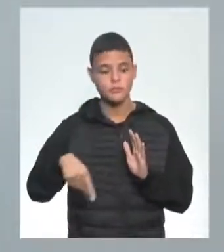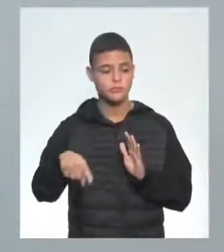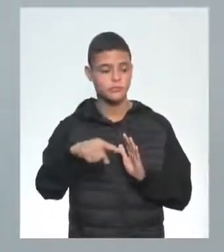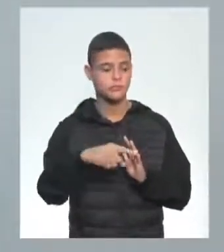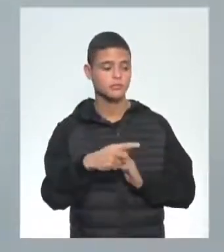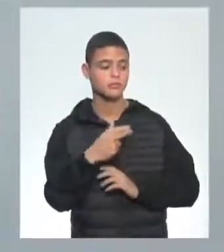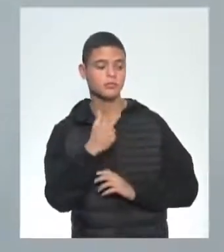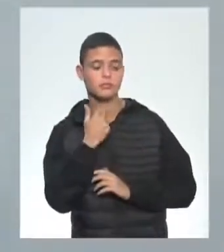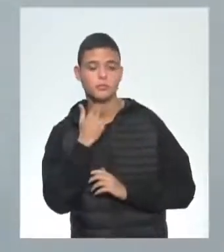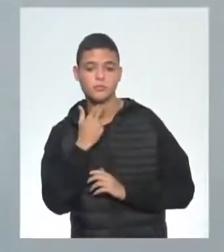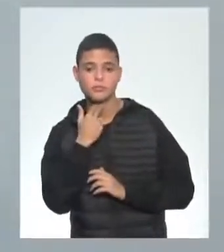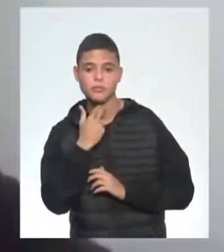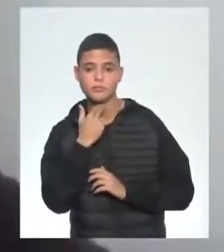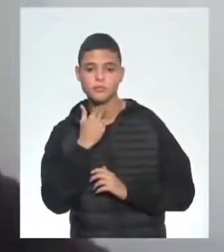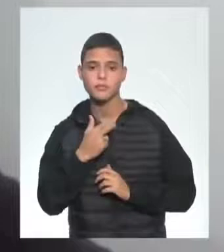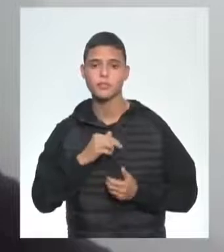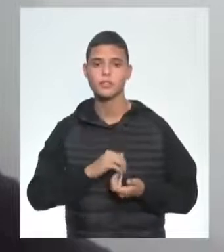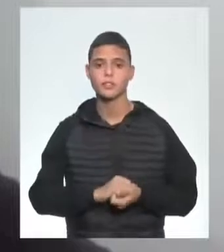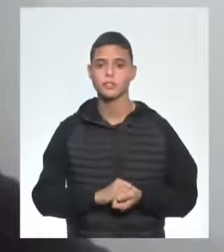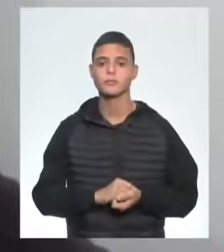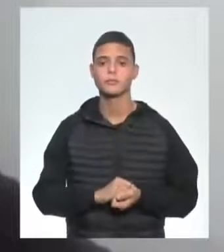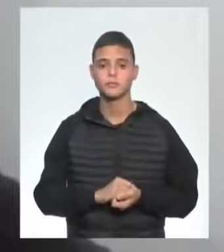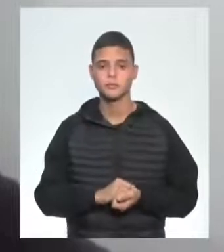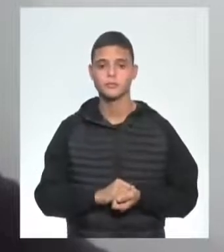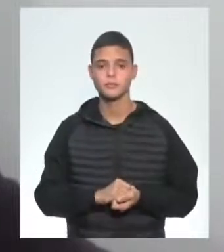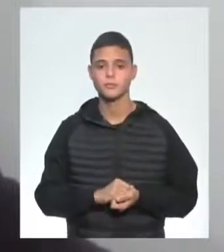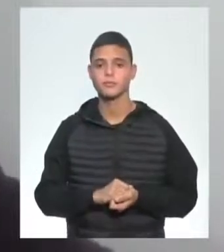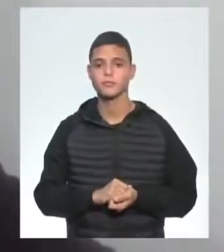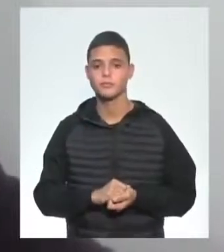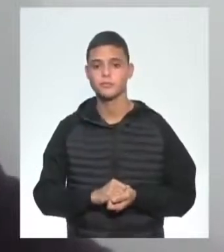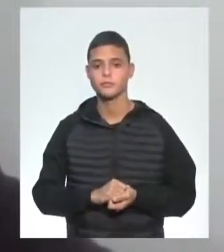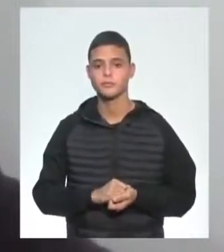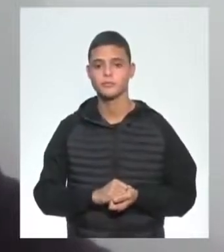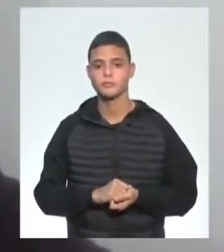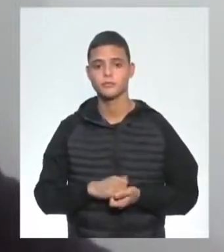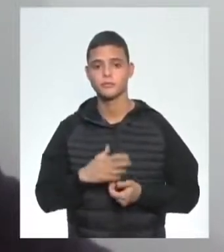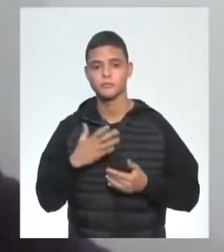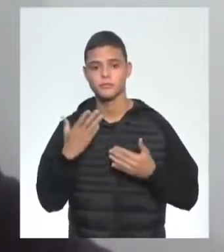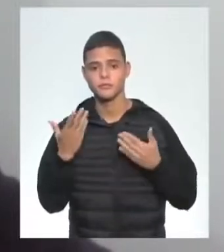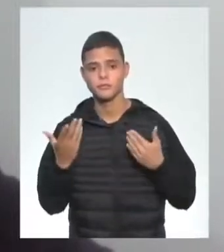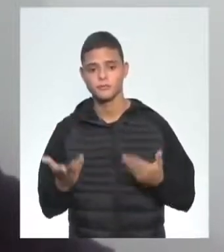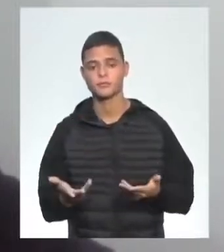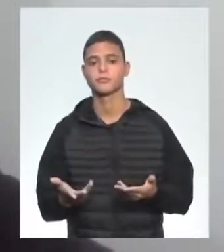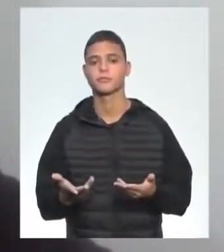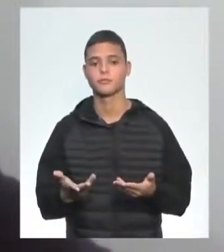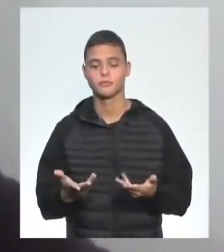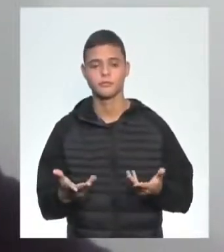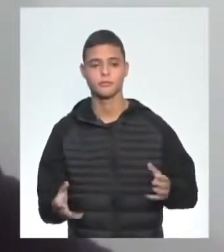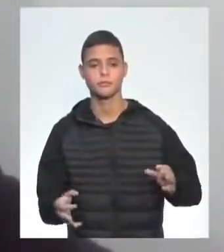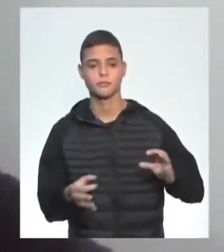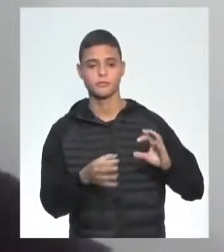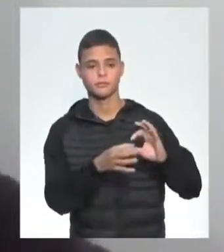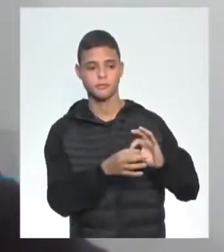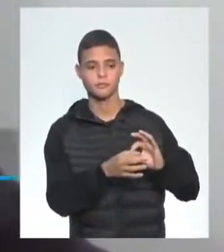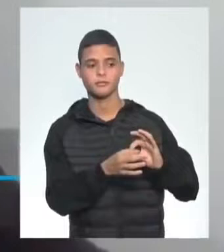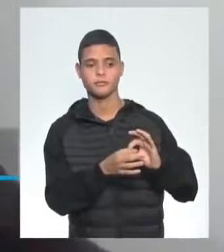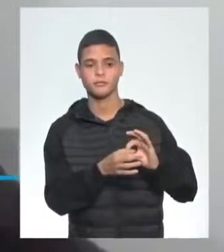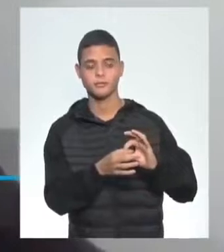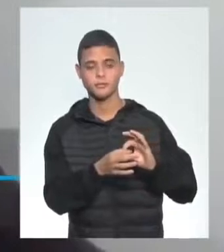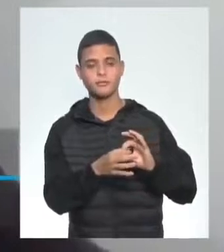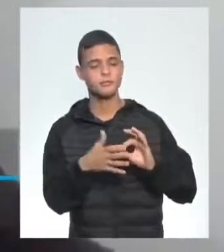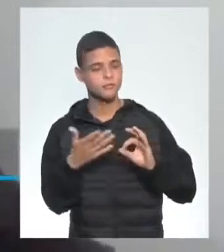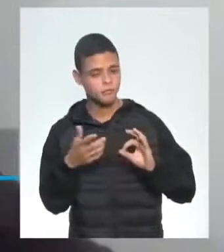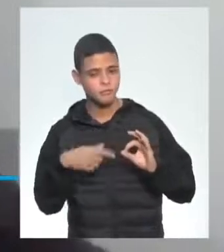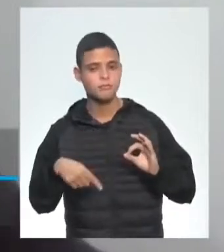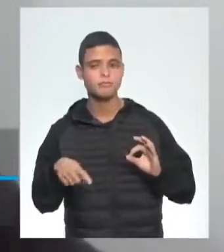estar desconectado do local que nós vivemos. Quando a gente está desconectado do local que nós vivemos, a gente